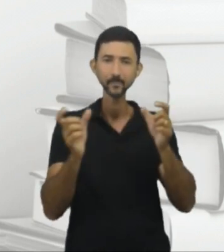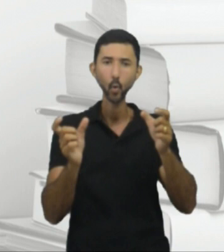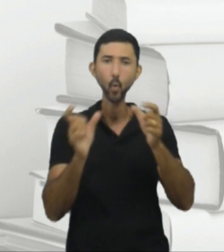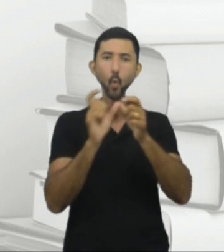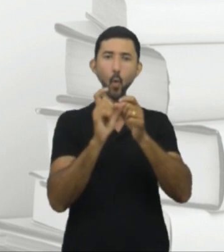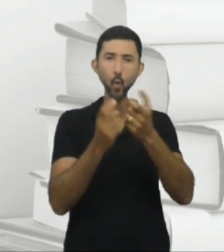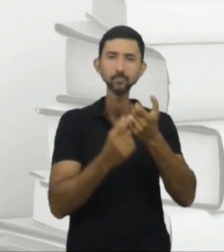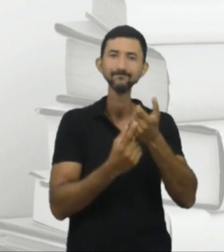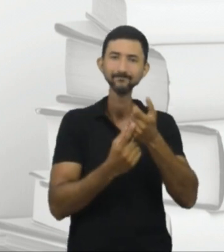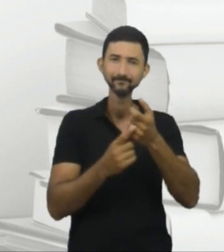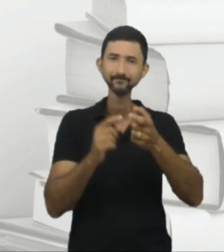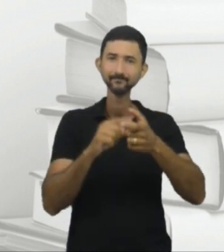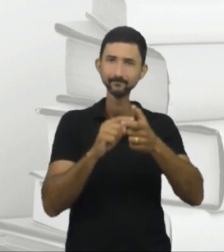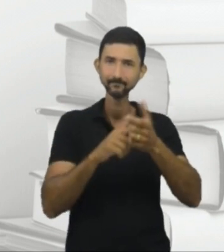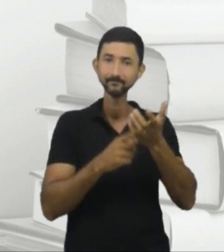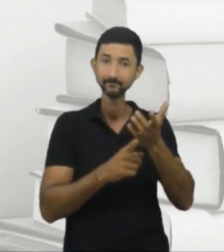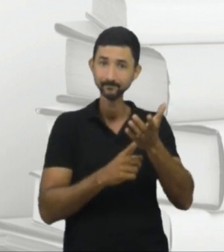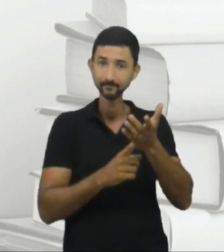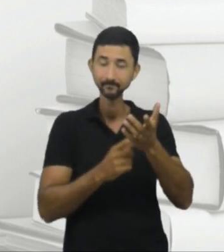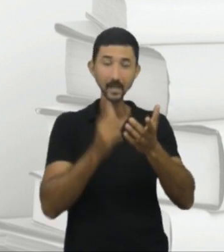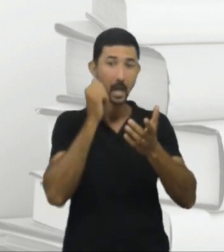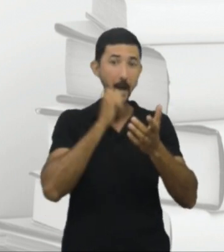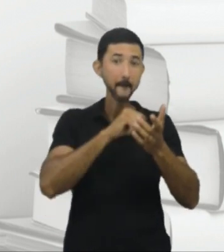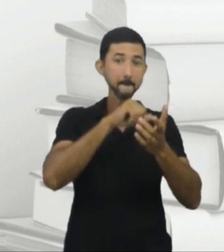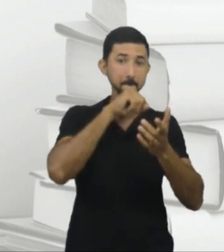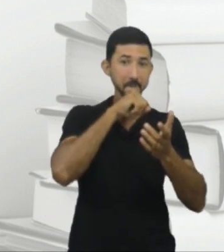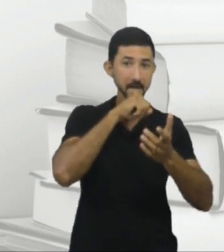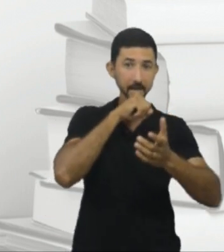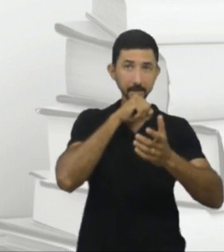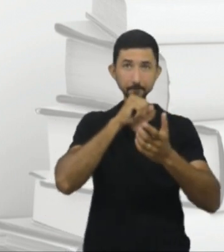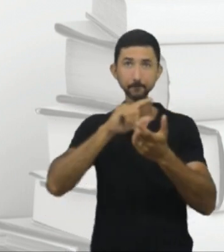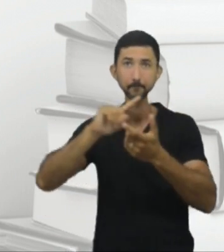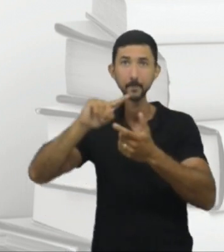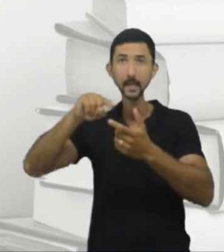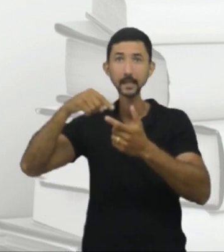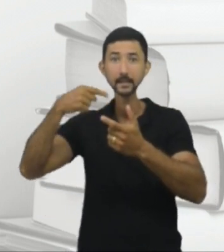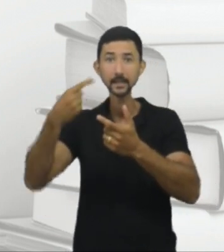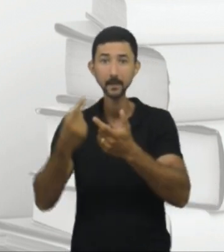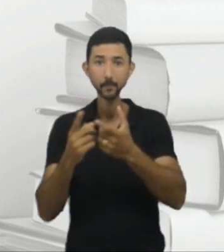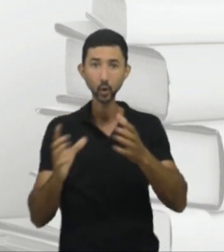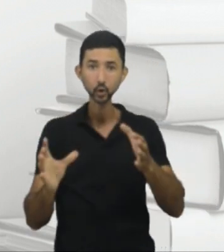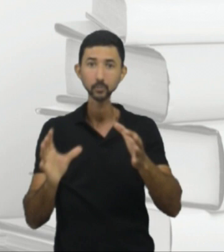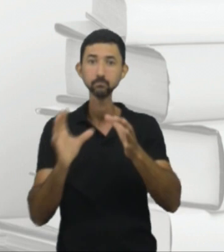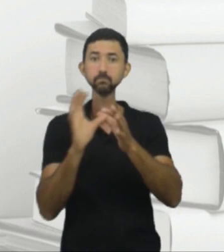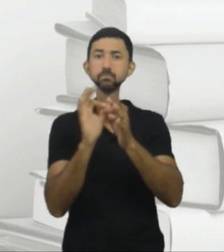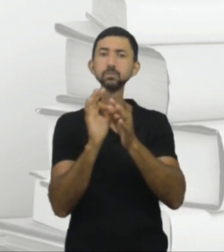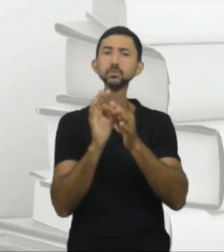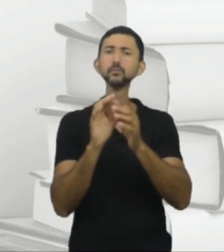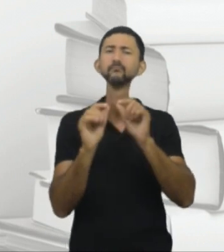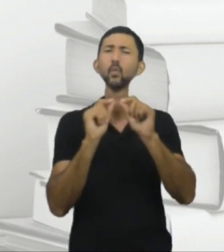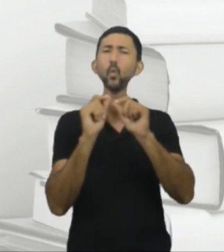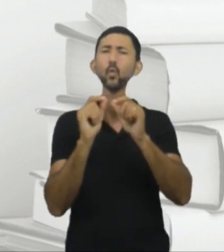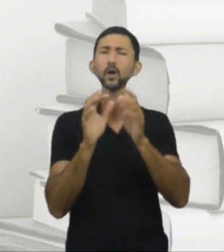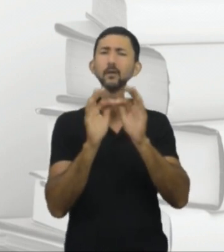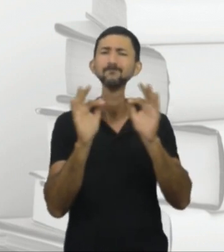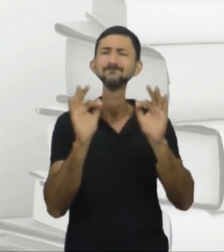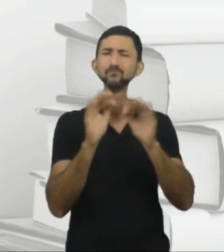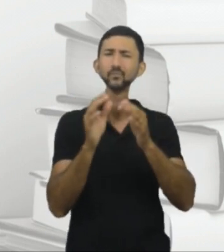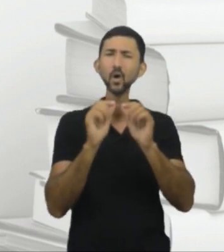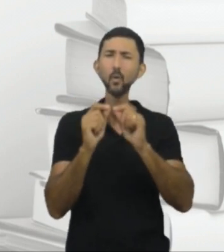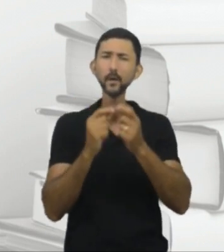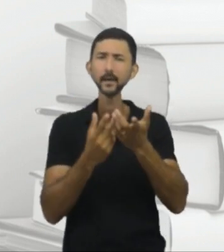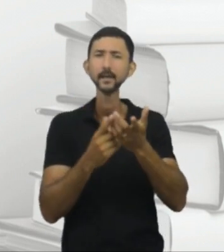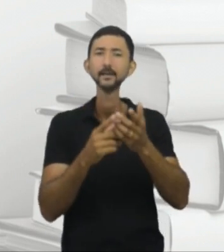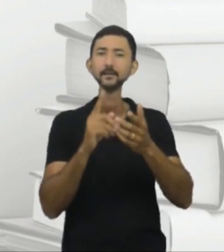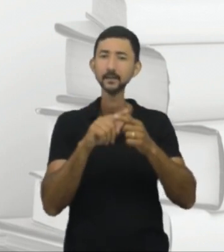que é um termo da oração, e depois a essa outra parte do texto aqui, que é um outro